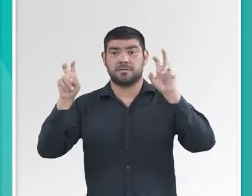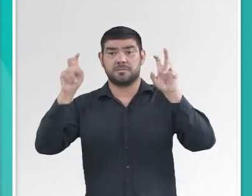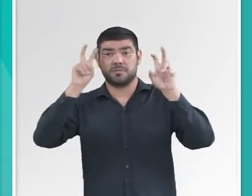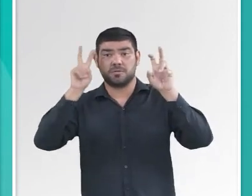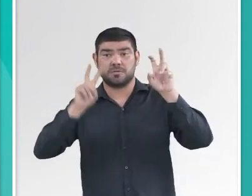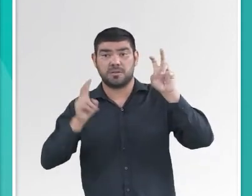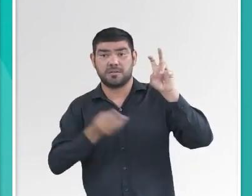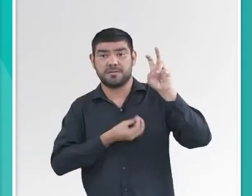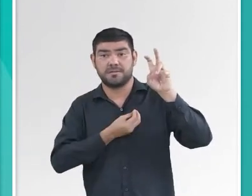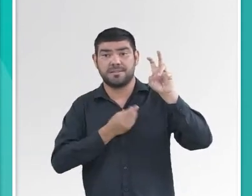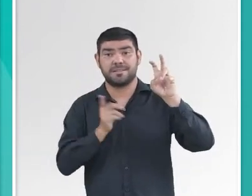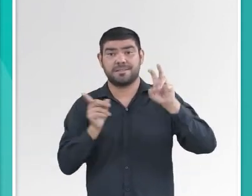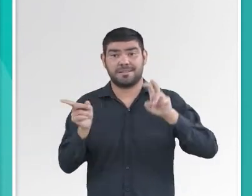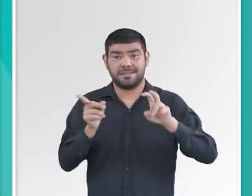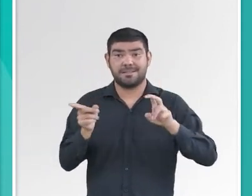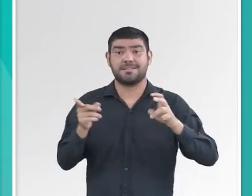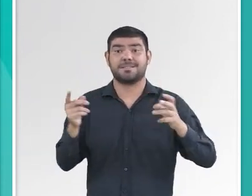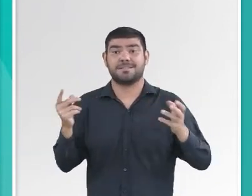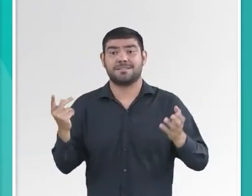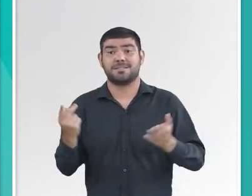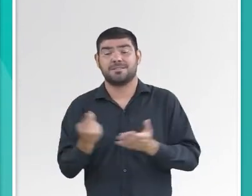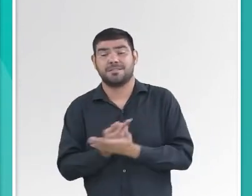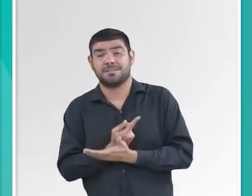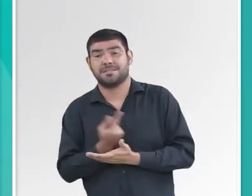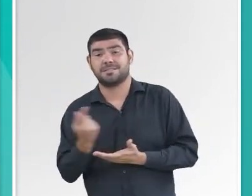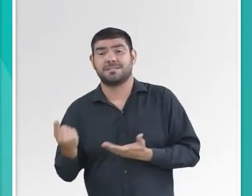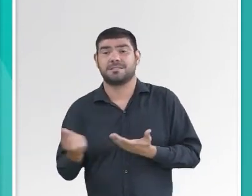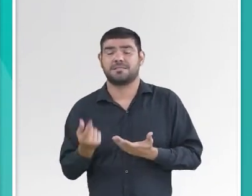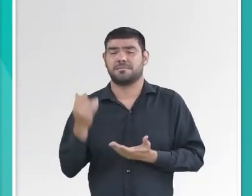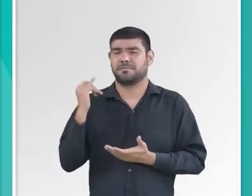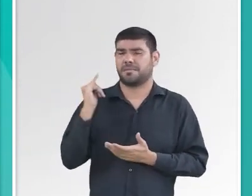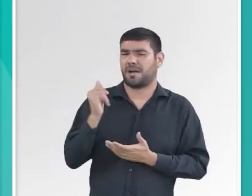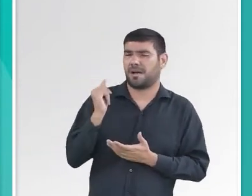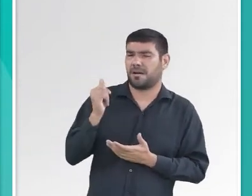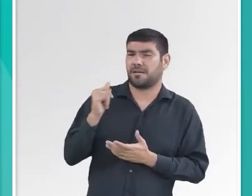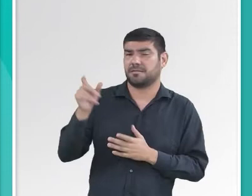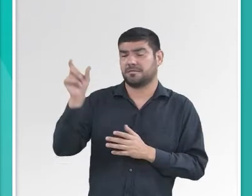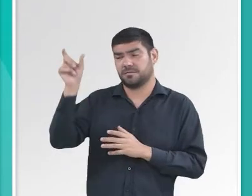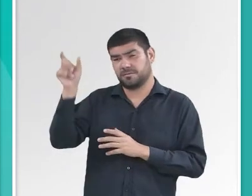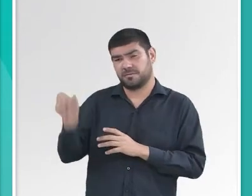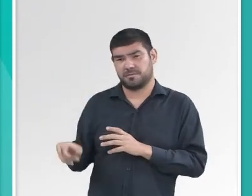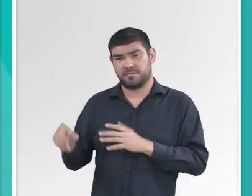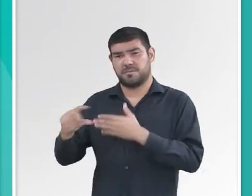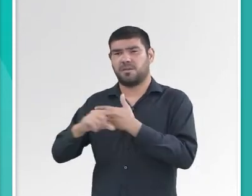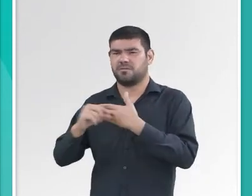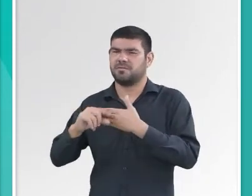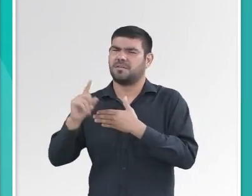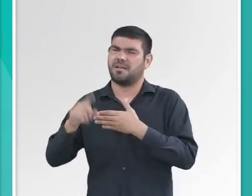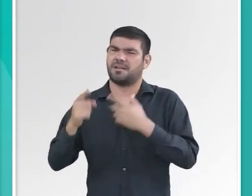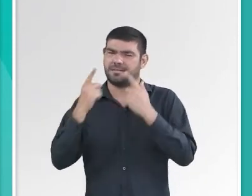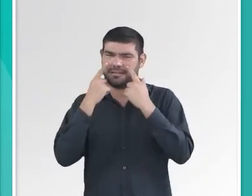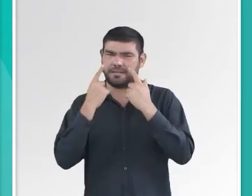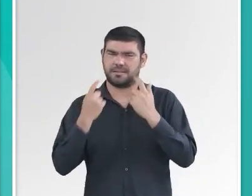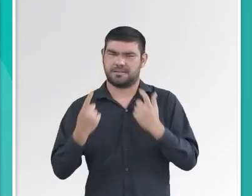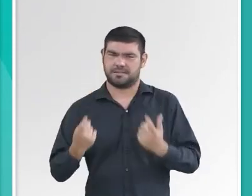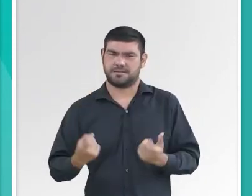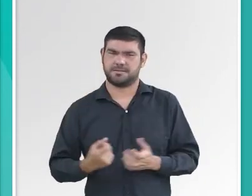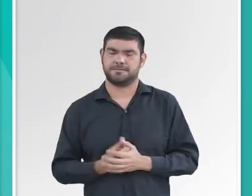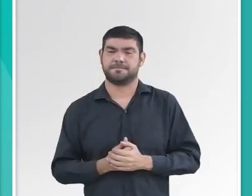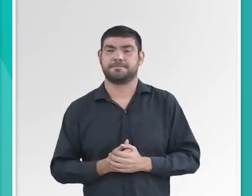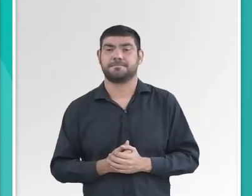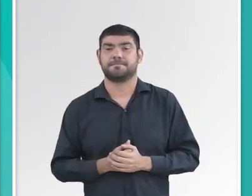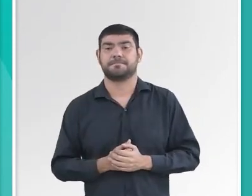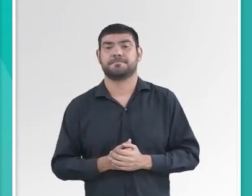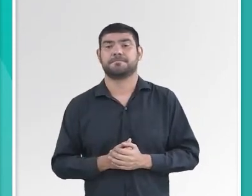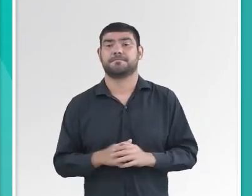vida dele, né? Então percebam que contar um pouquinho sobre o autor também é interessante. E claro, vai ter